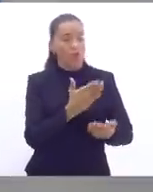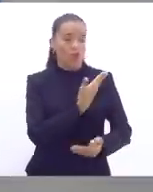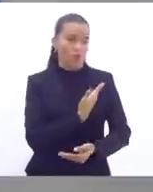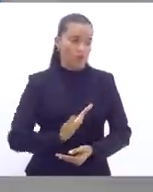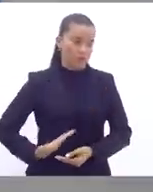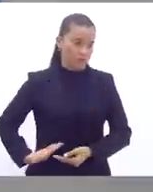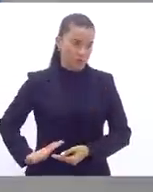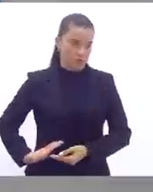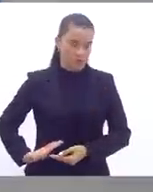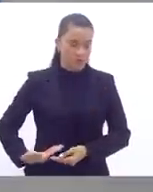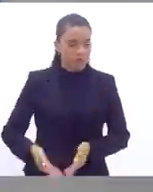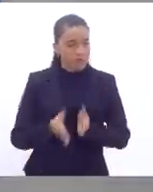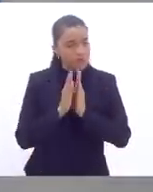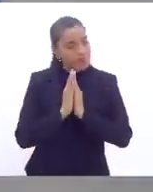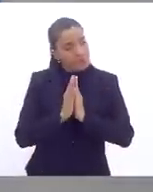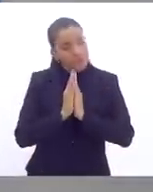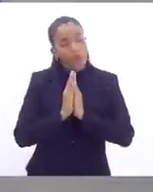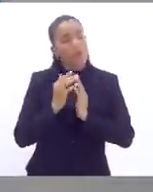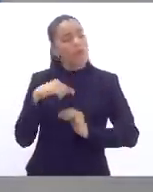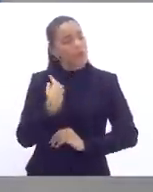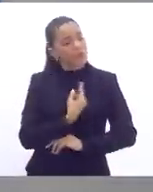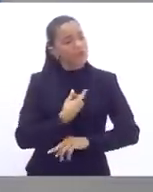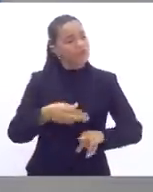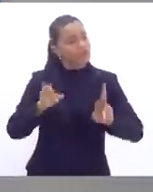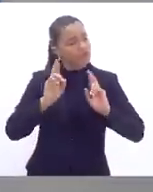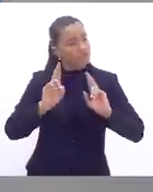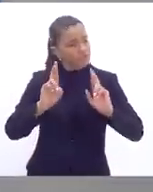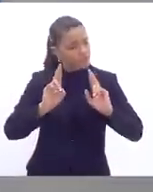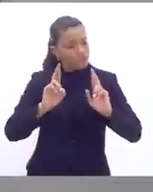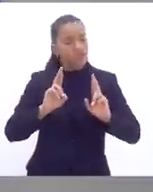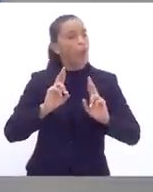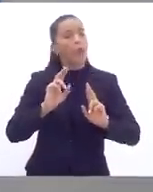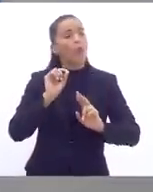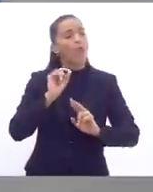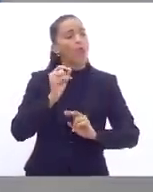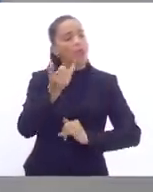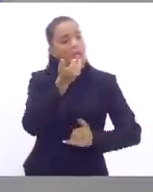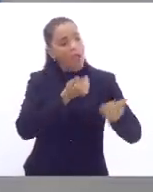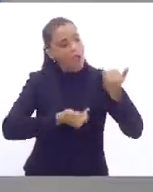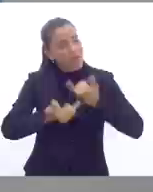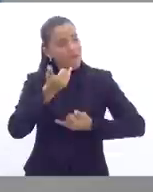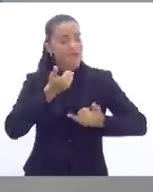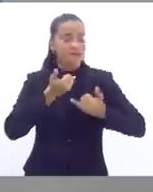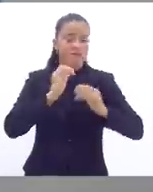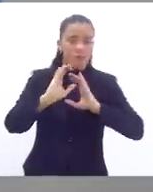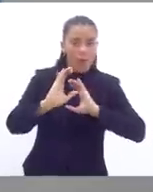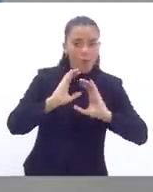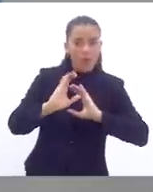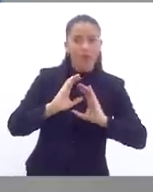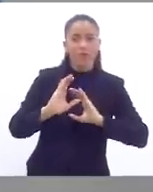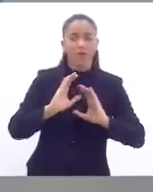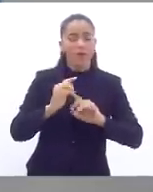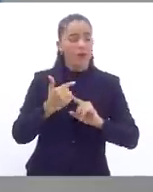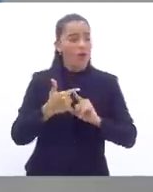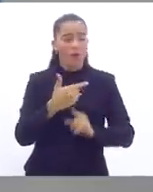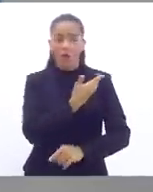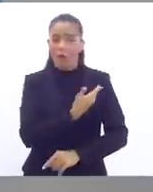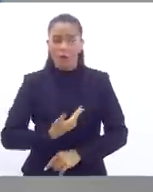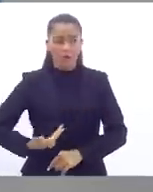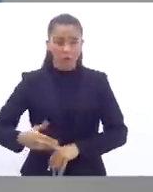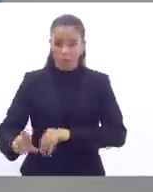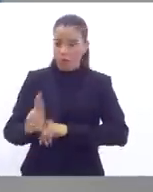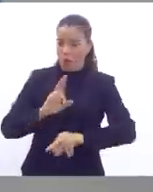Governador né que a gente espera pelo menos uma sinalização né O governo não respondeu